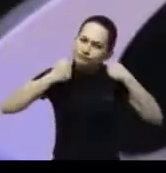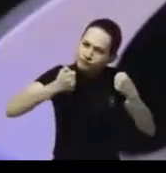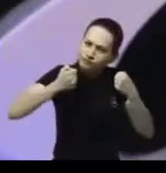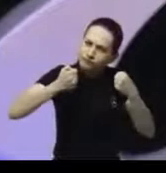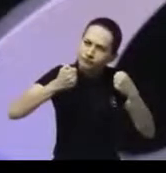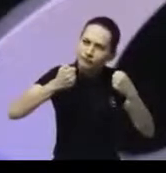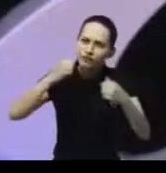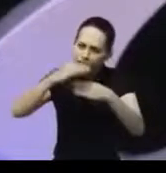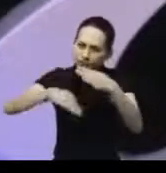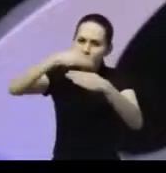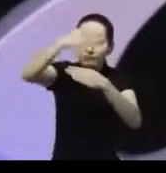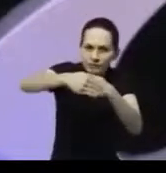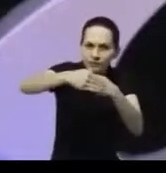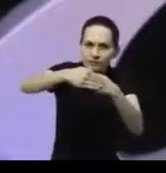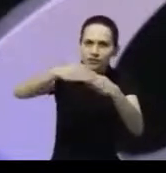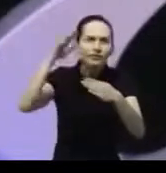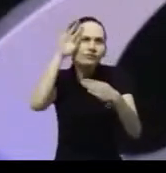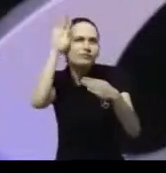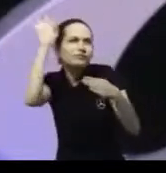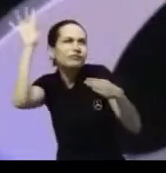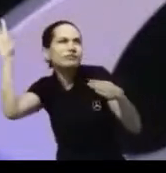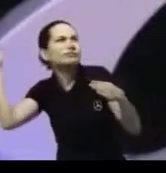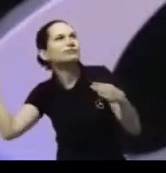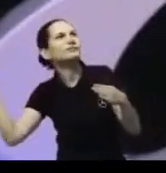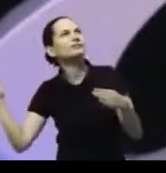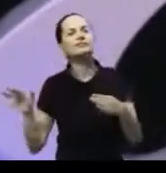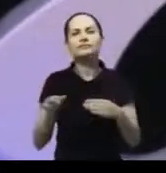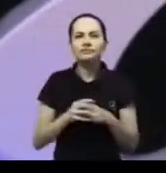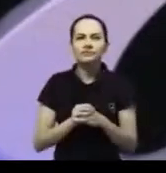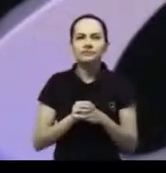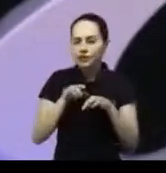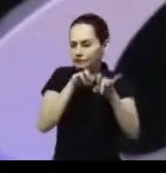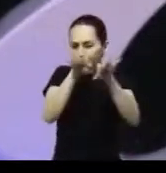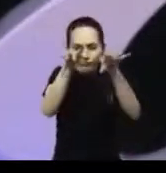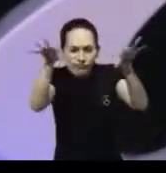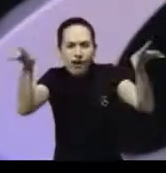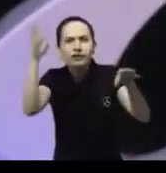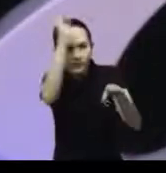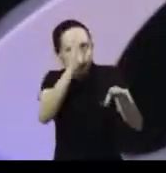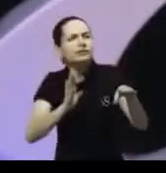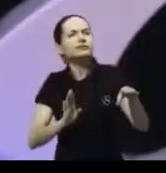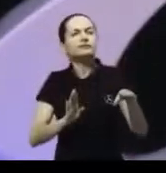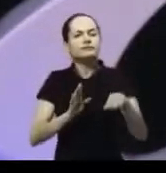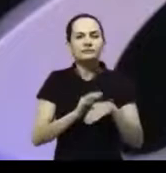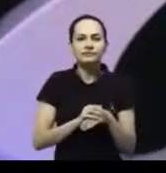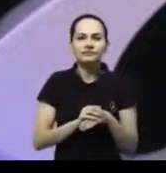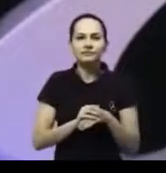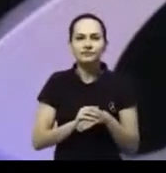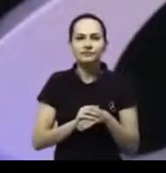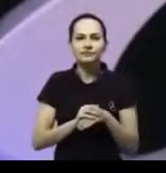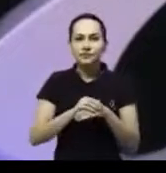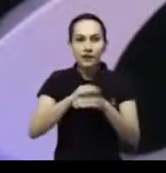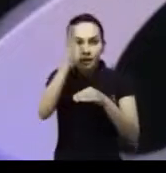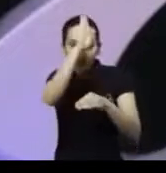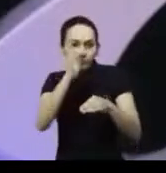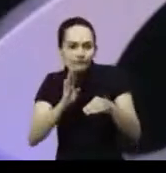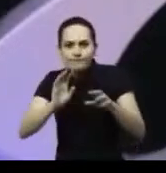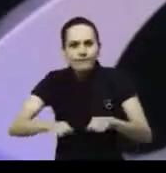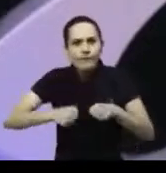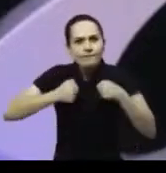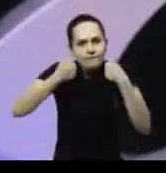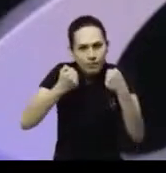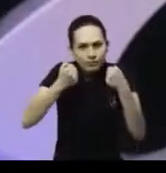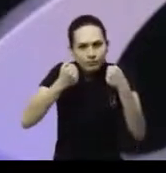potência que ultrapassa fronteiras inimagináveis ela se espalha Brasil afora e do Brasil ela segue